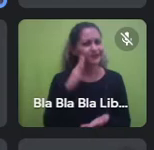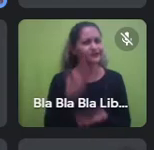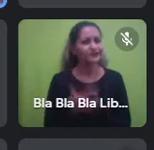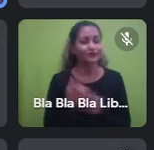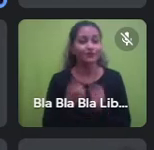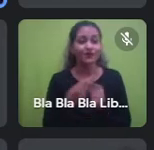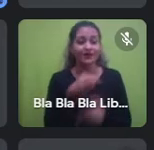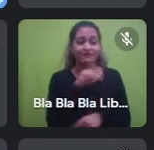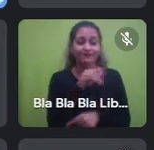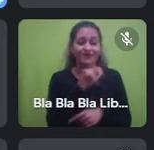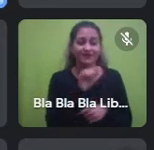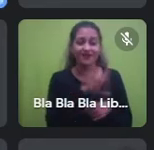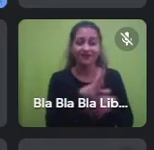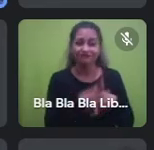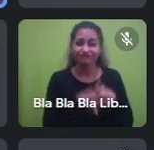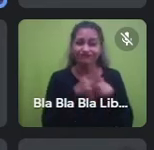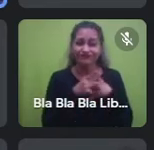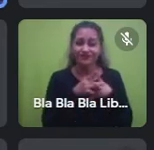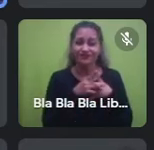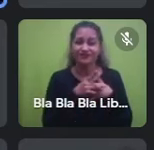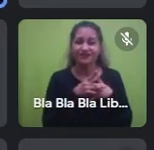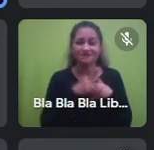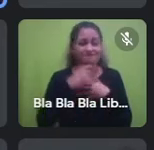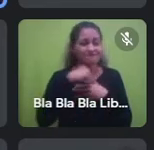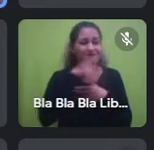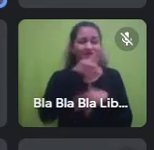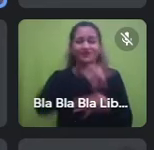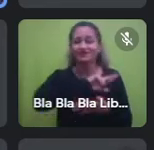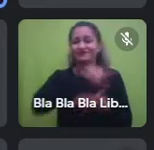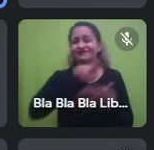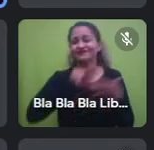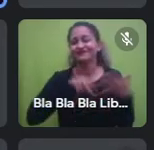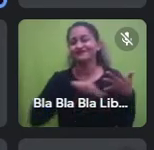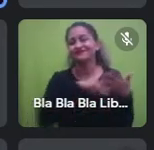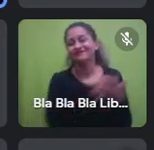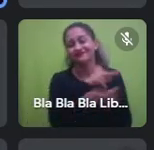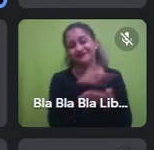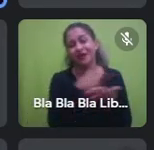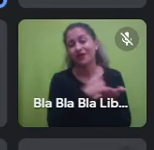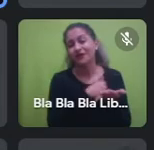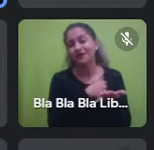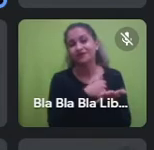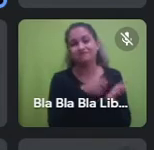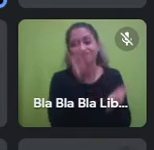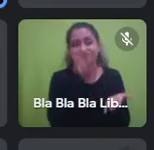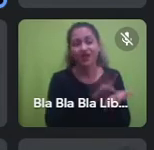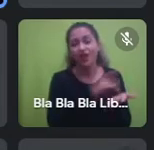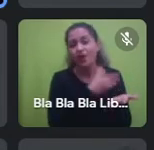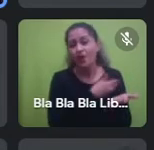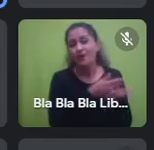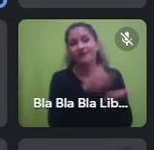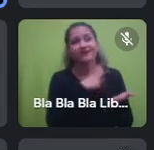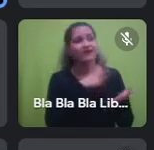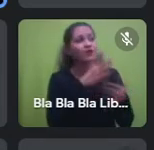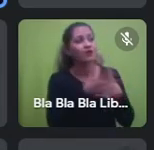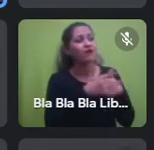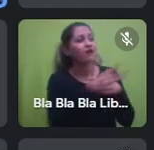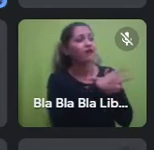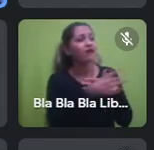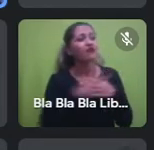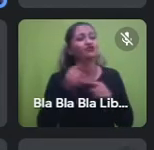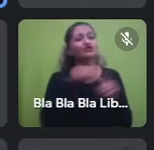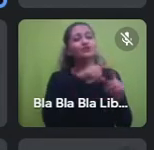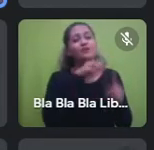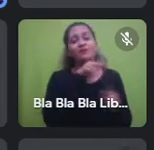de metais são das mais diversas origens, né? Tem uma variedade de metais que bioacumulam nesse peixe.